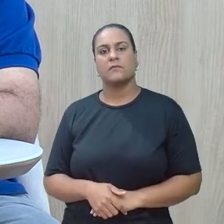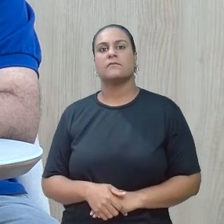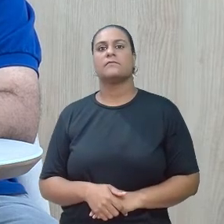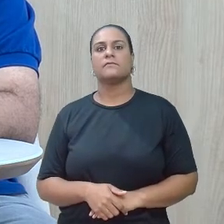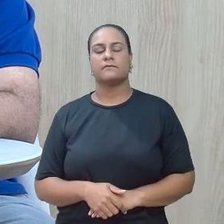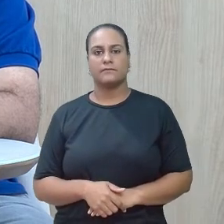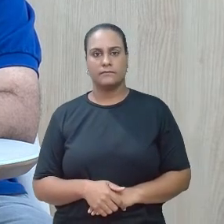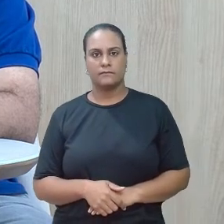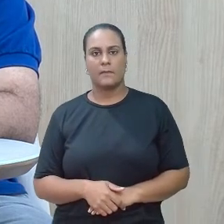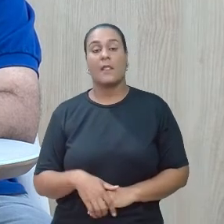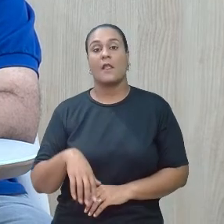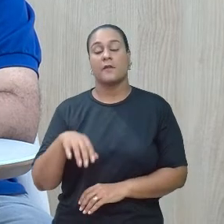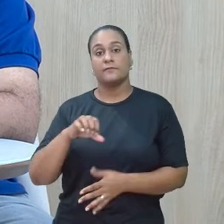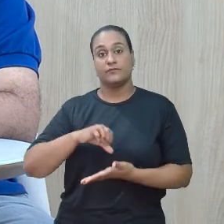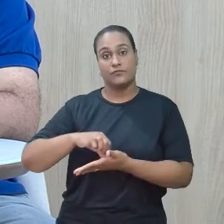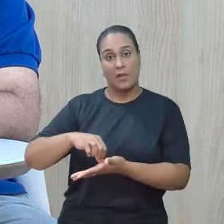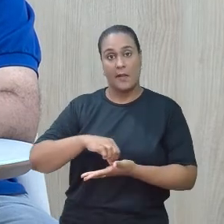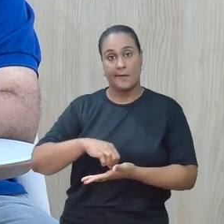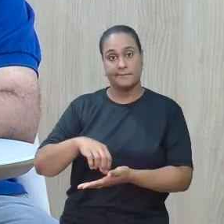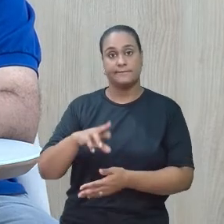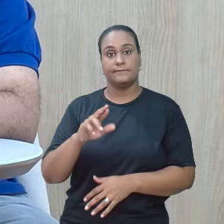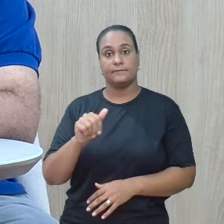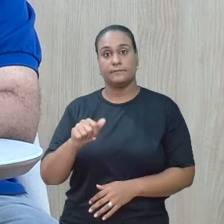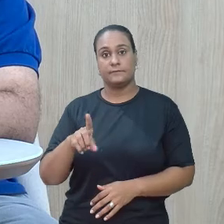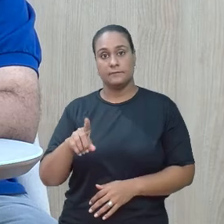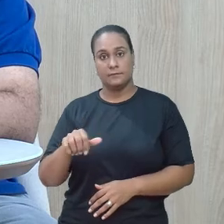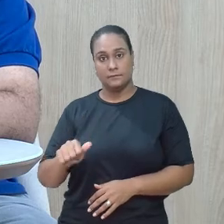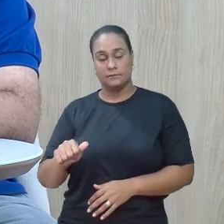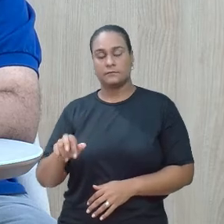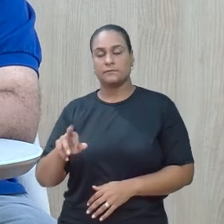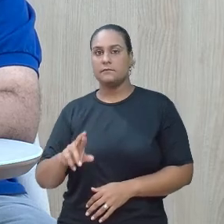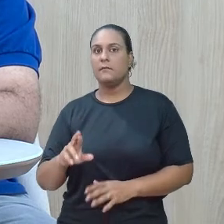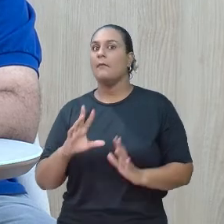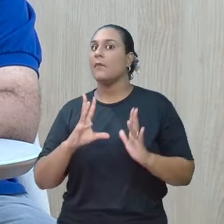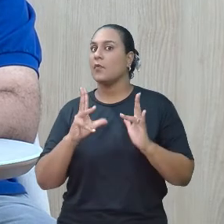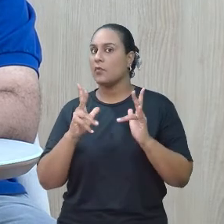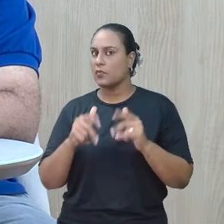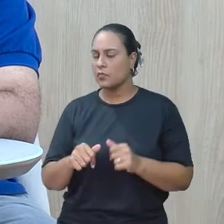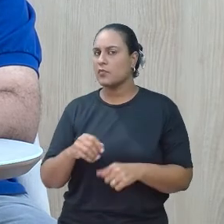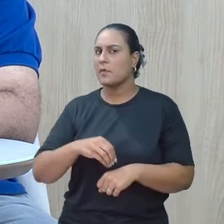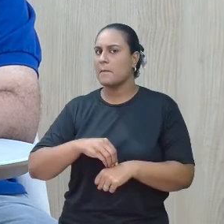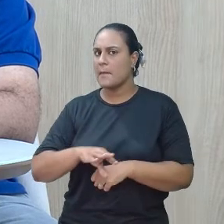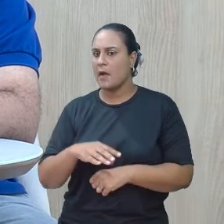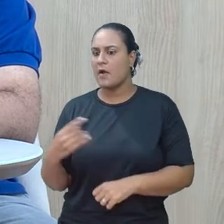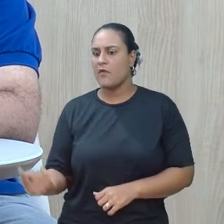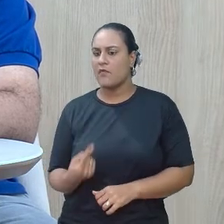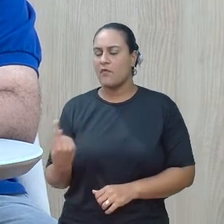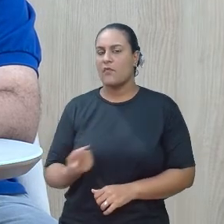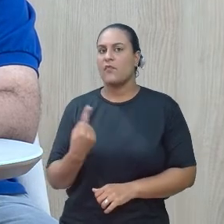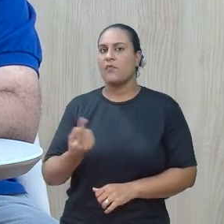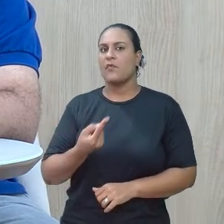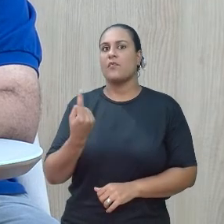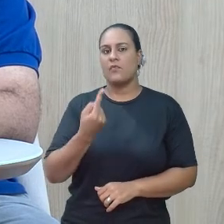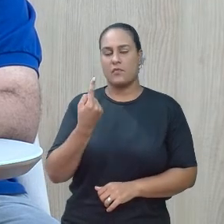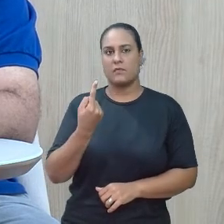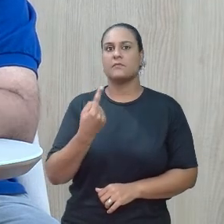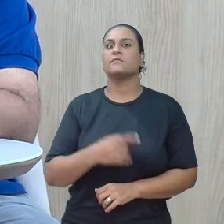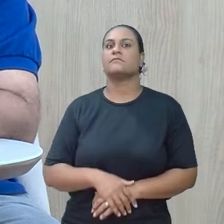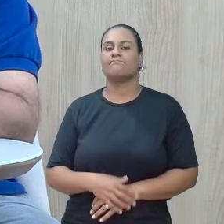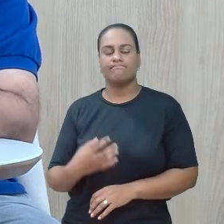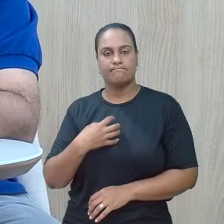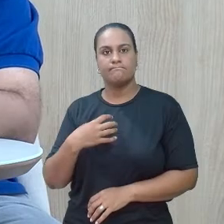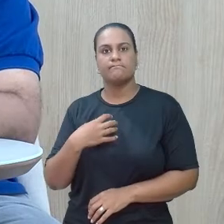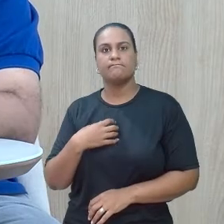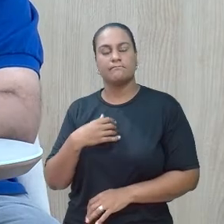remoto, GPS, radares. Tudo isso também, se lembra lá que a gente citou a questão de furacões, tufões, são maneiras